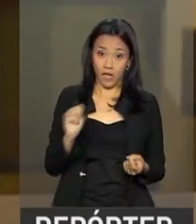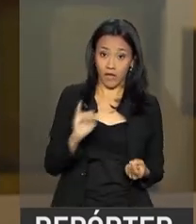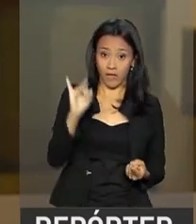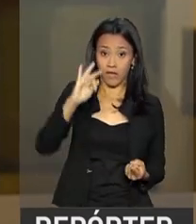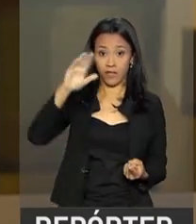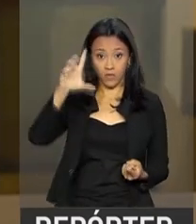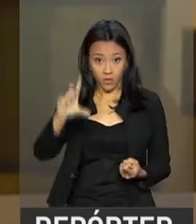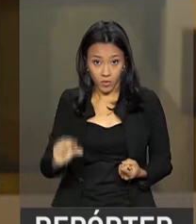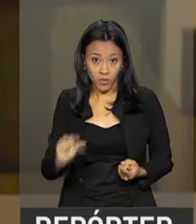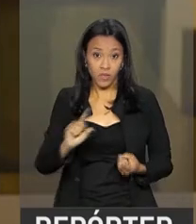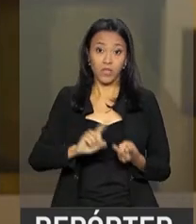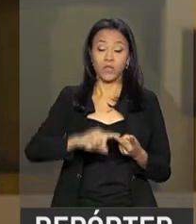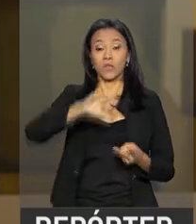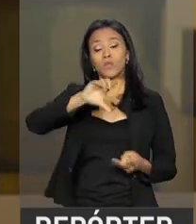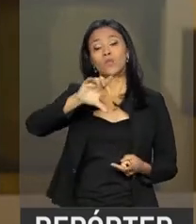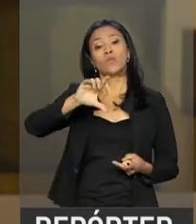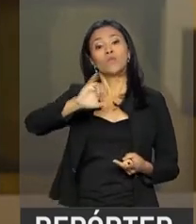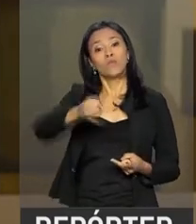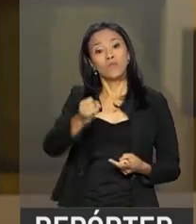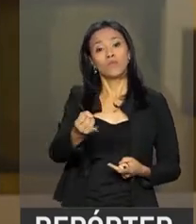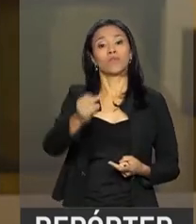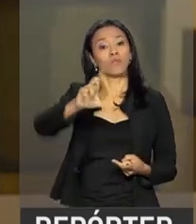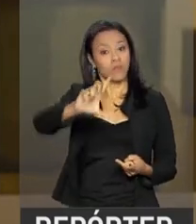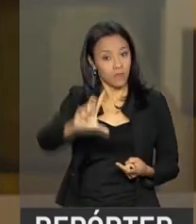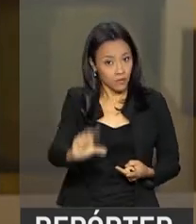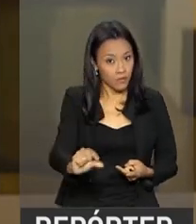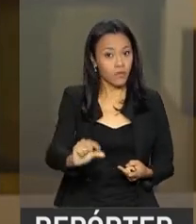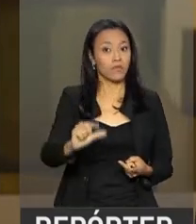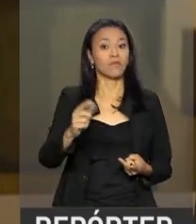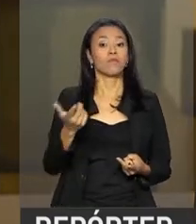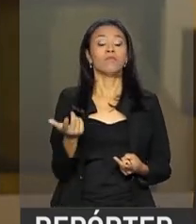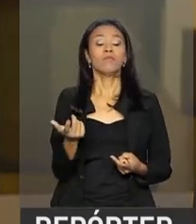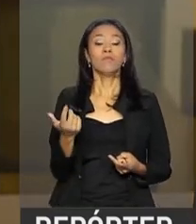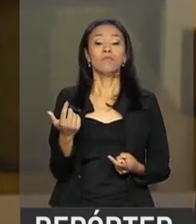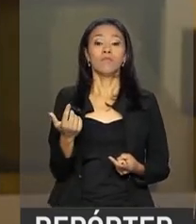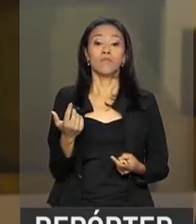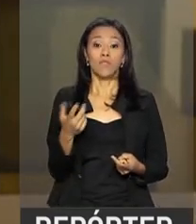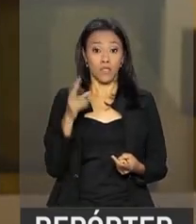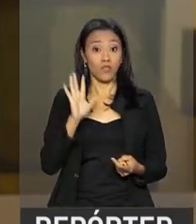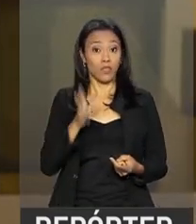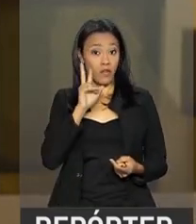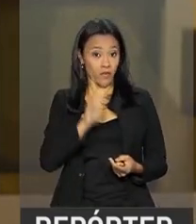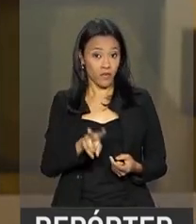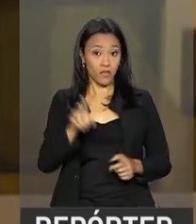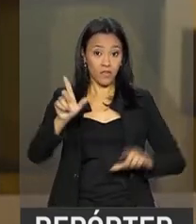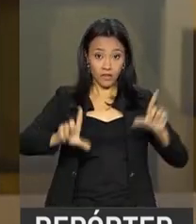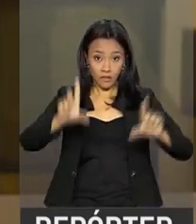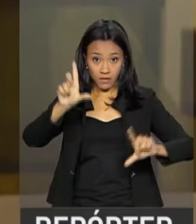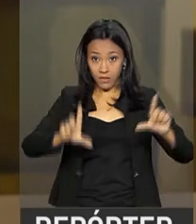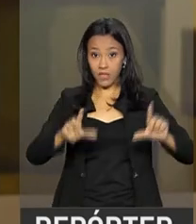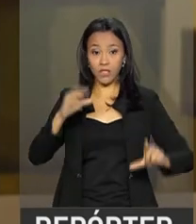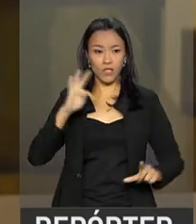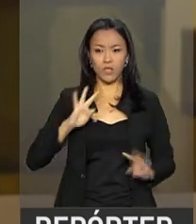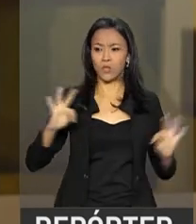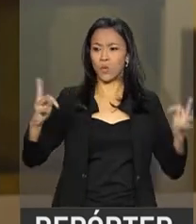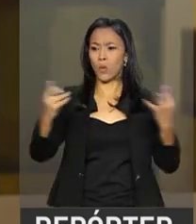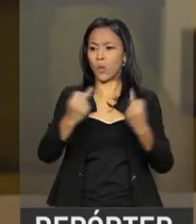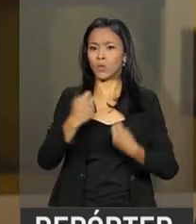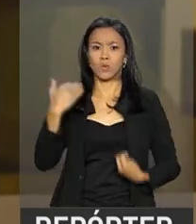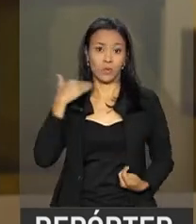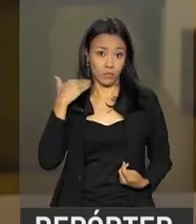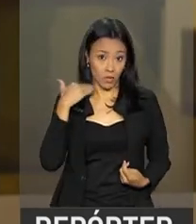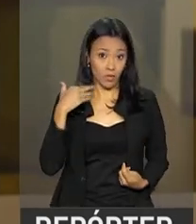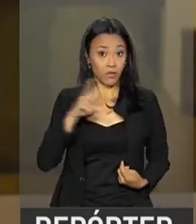os juros caindo e aliás eu já vejo pelo noticiário de hoje que os bancos todos vão acompanhar